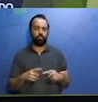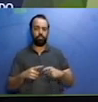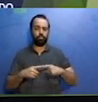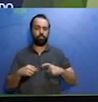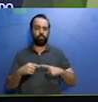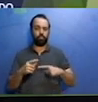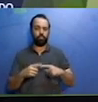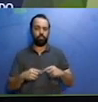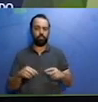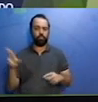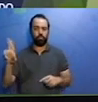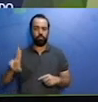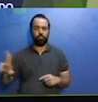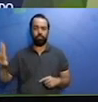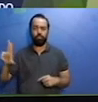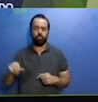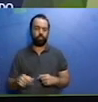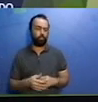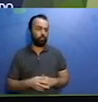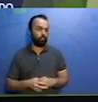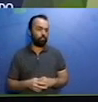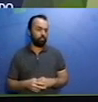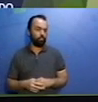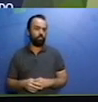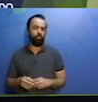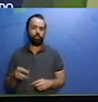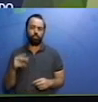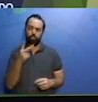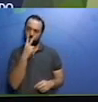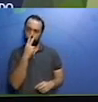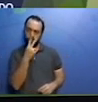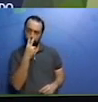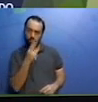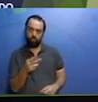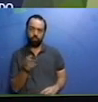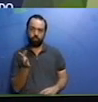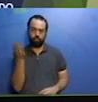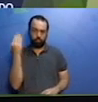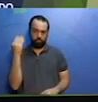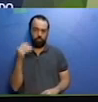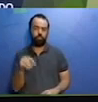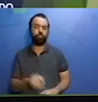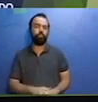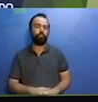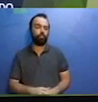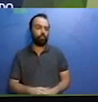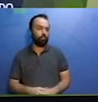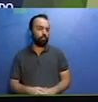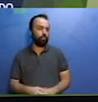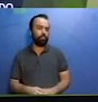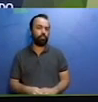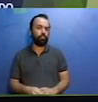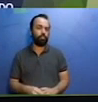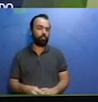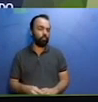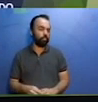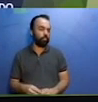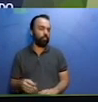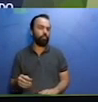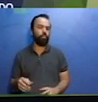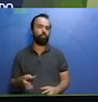envolvidos na destilação fracionada. Eles são muito semelhantes ao da destilação simples, com exceção da coluna